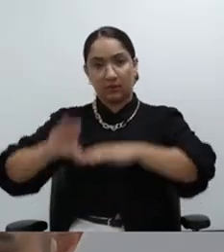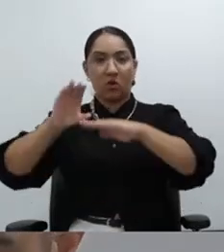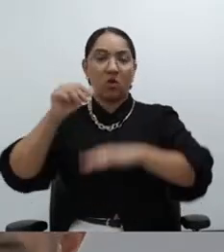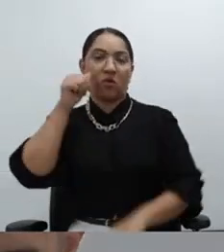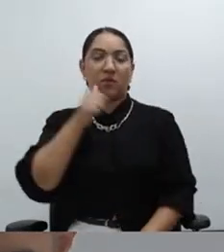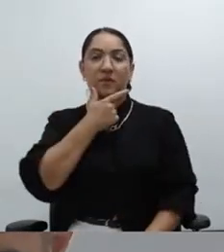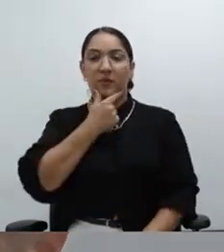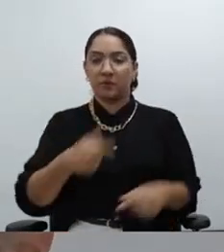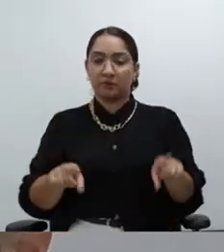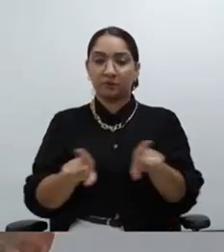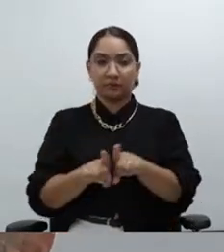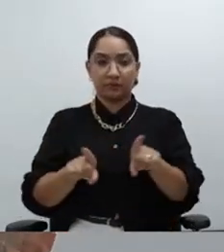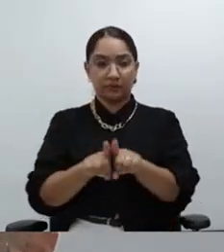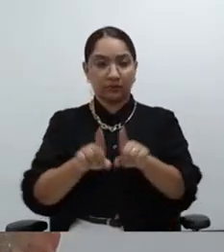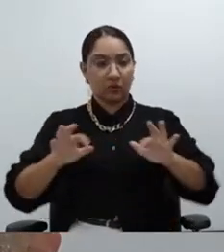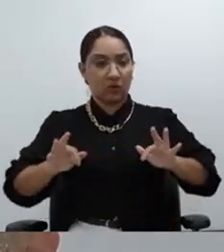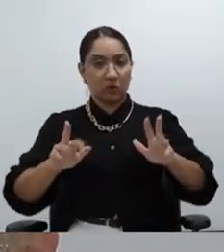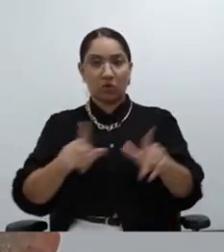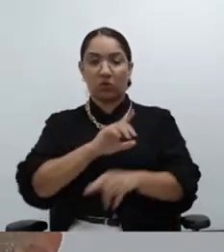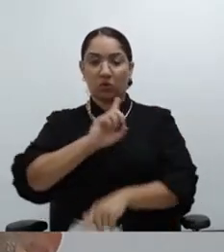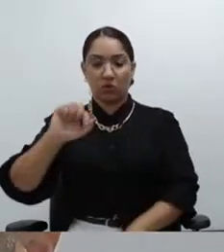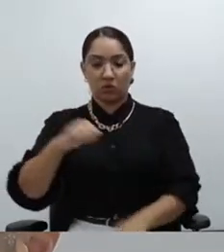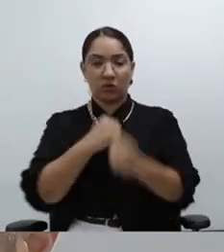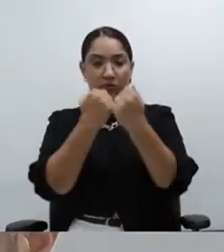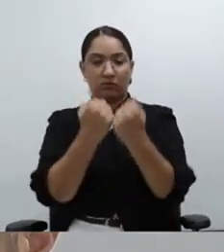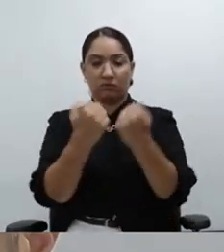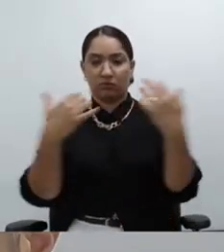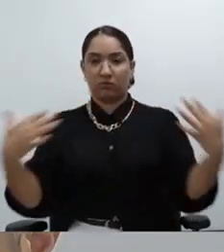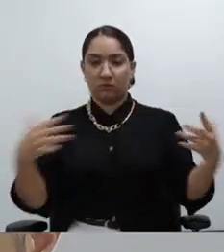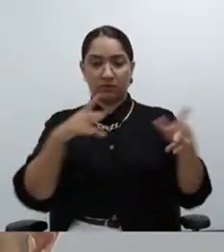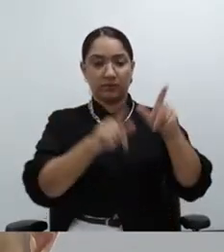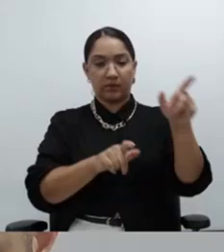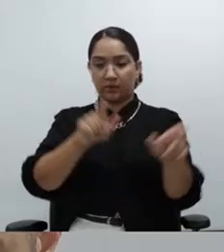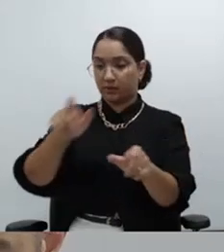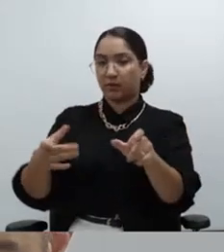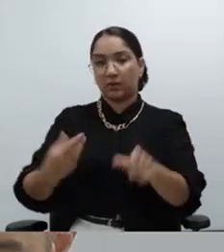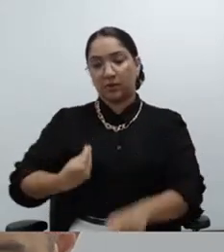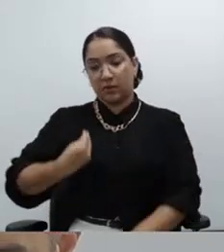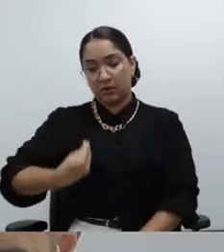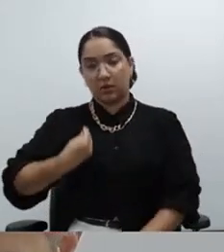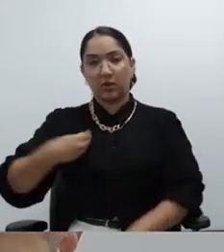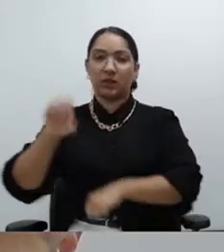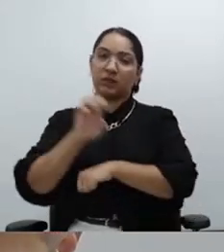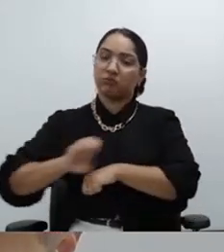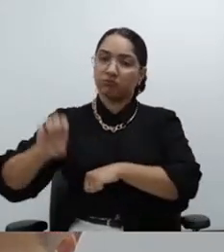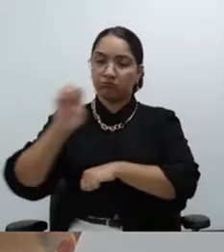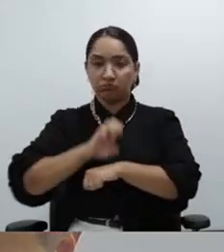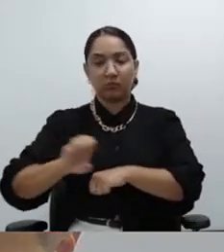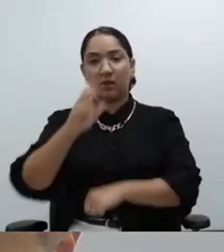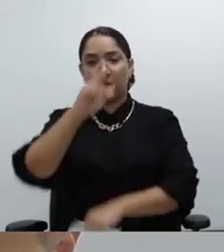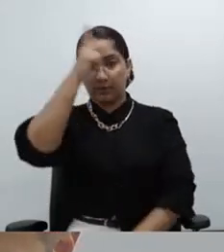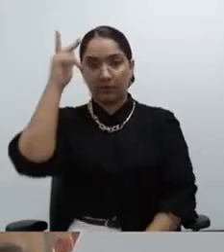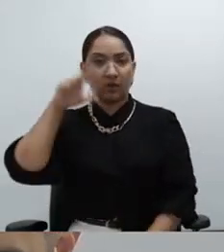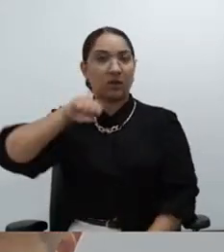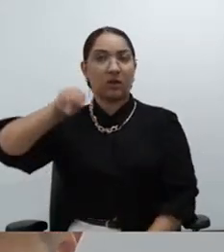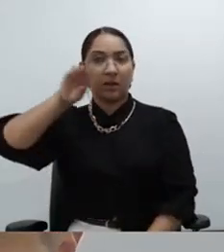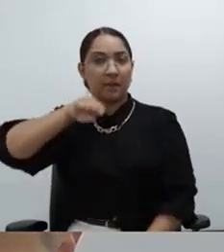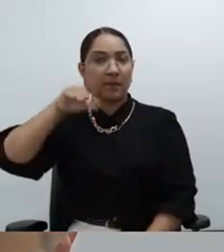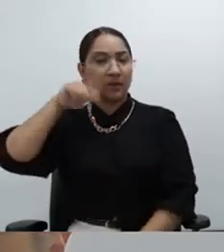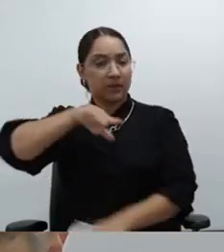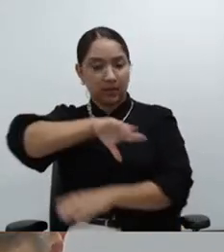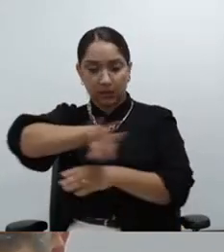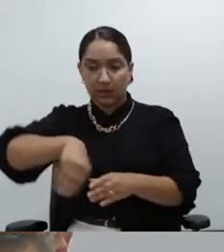conselheiras, assim como todo o nosso público presente, servidores e servidoras, estagiários, usuários da Defensoria Pública do